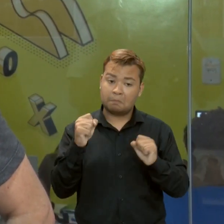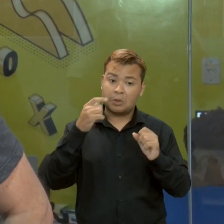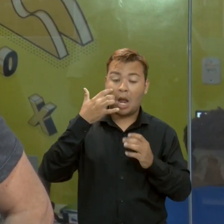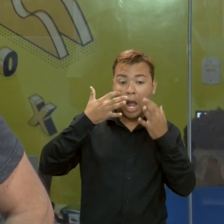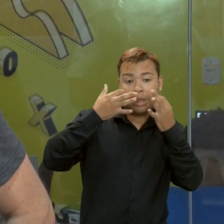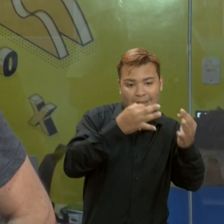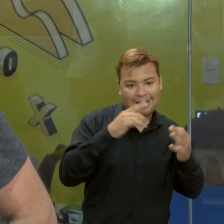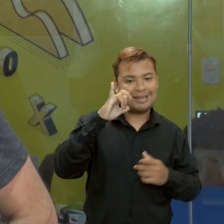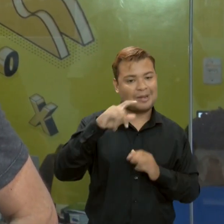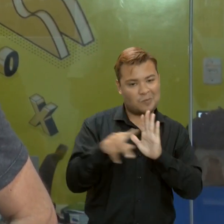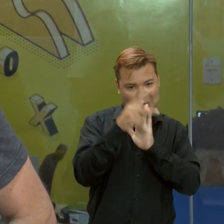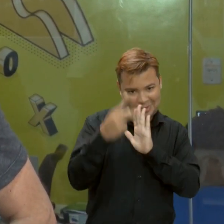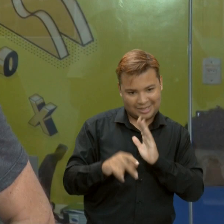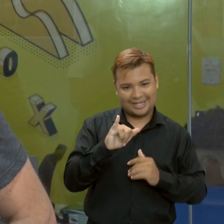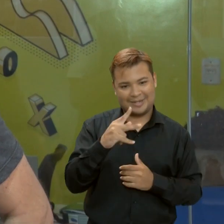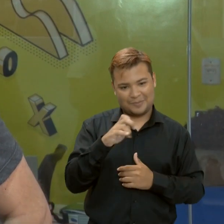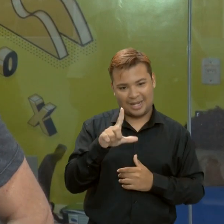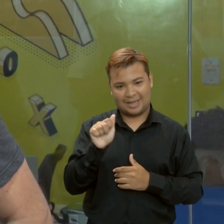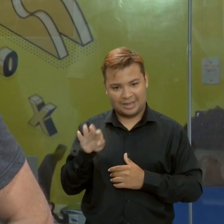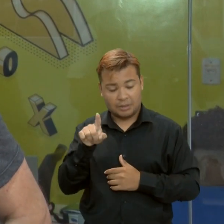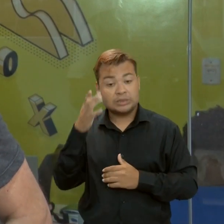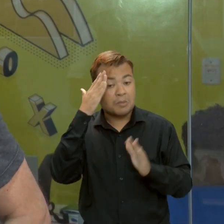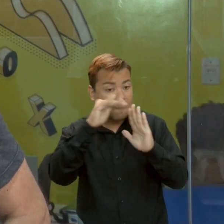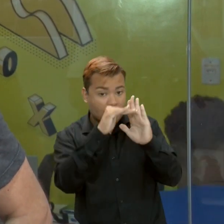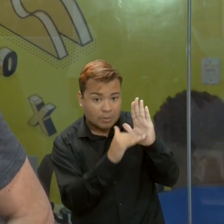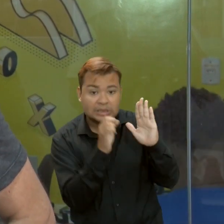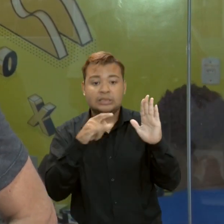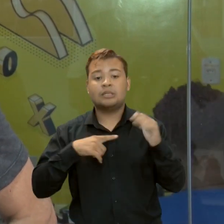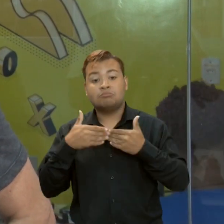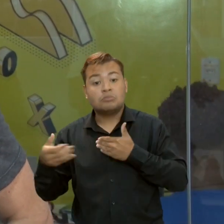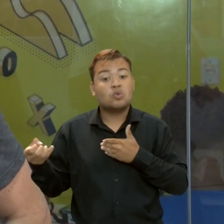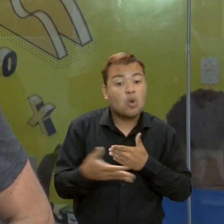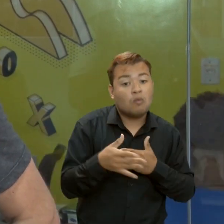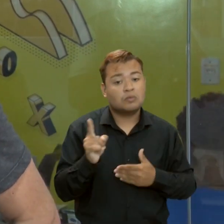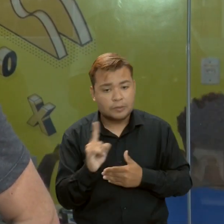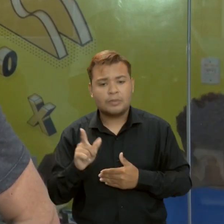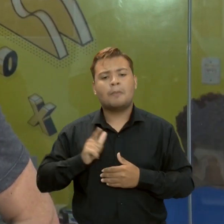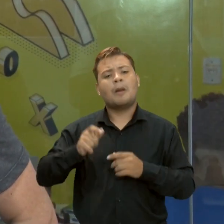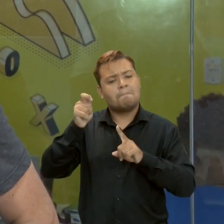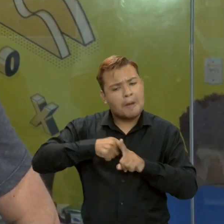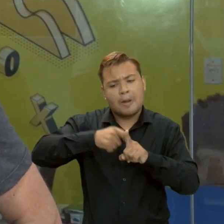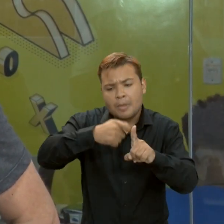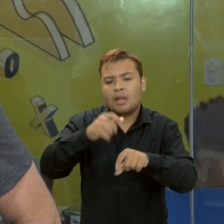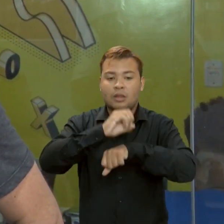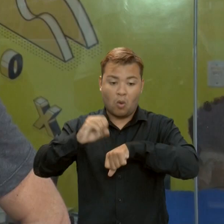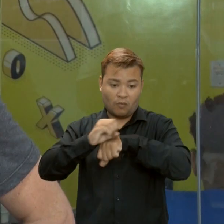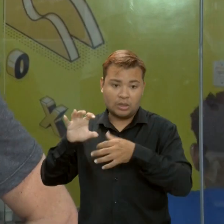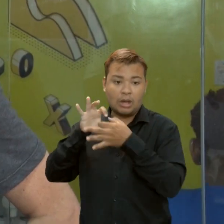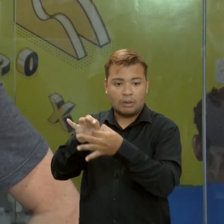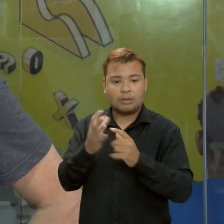Instagram do IPLab para ficar vendo a programação para ver se a gente vai ter uma nova edição dela. Mas todo mês tem oficina relacionada à